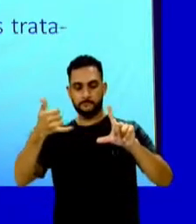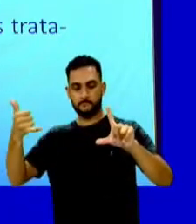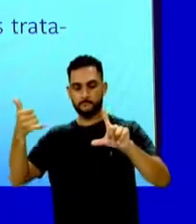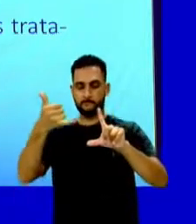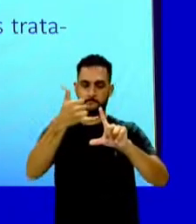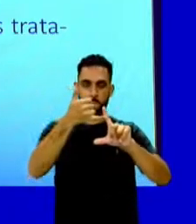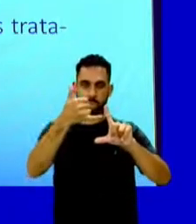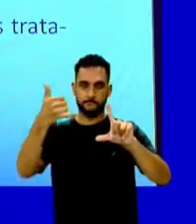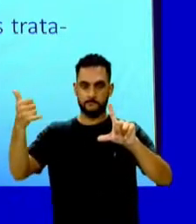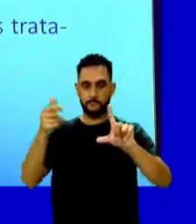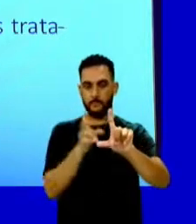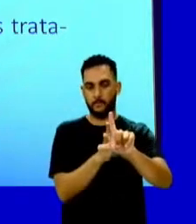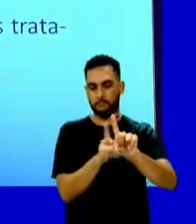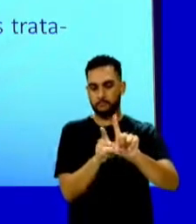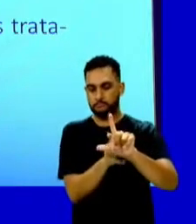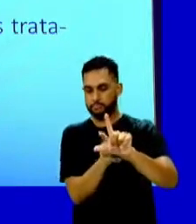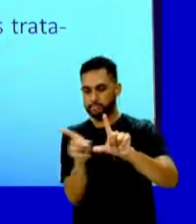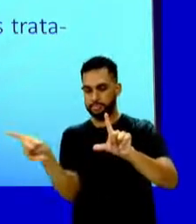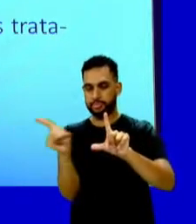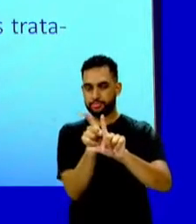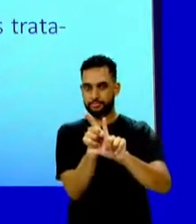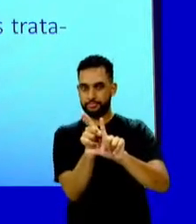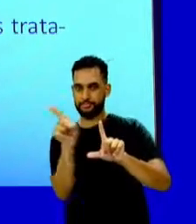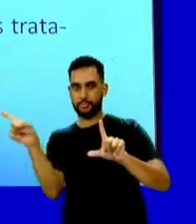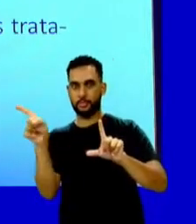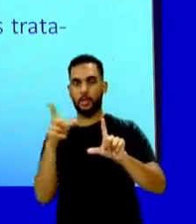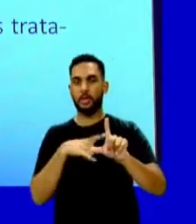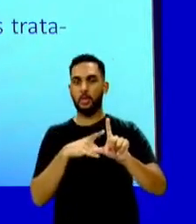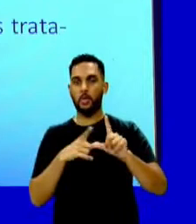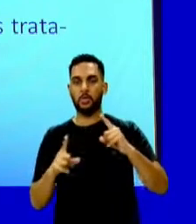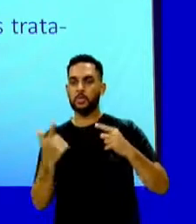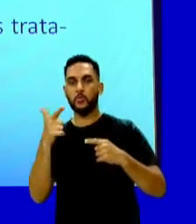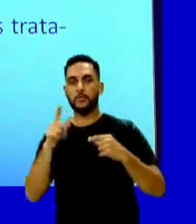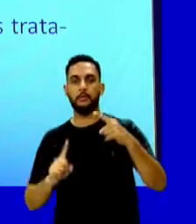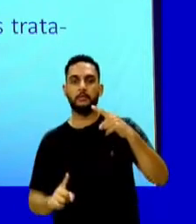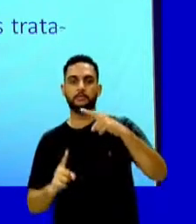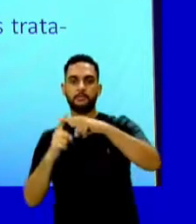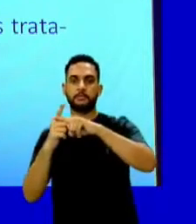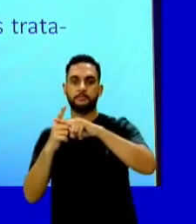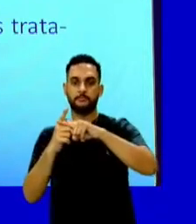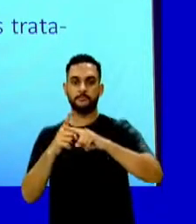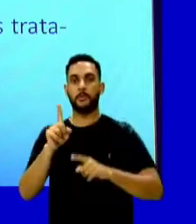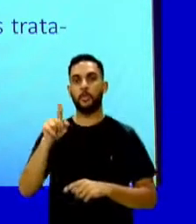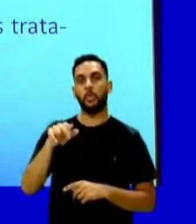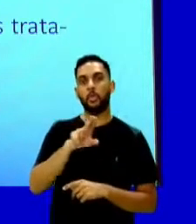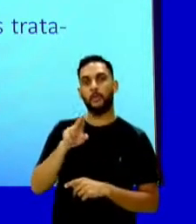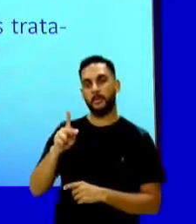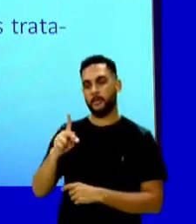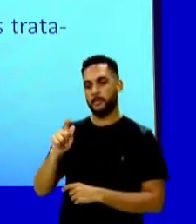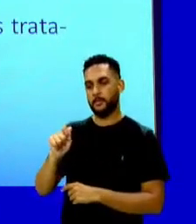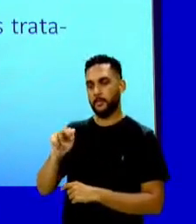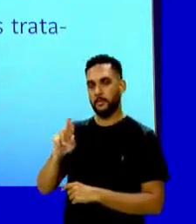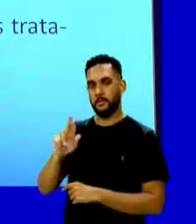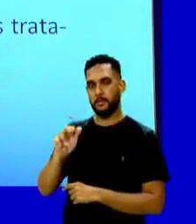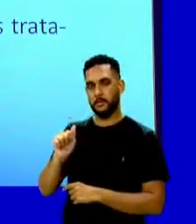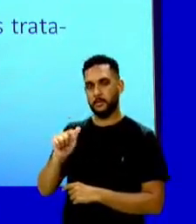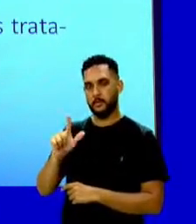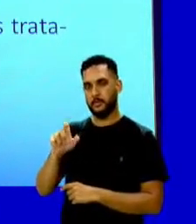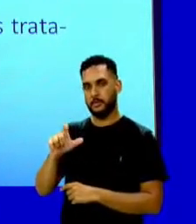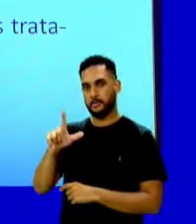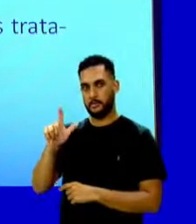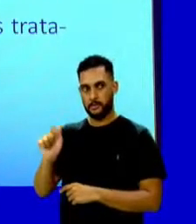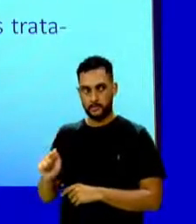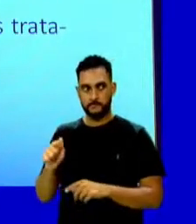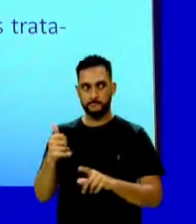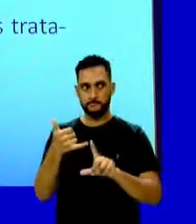encontram no plano em nenhum lugar não tem cruzamentos entre essas retas a gente vai dizer que essas retas são paralelas caso a